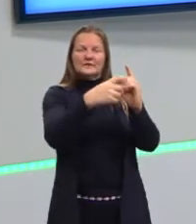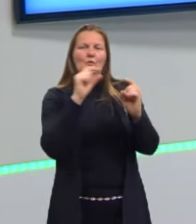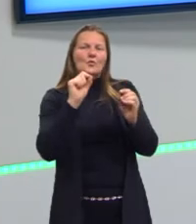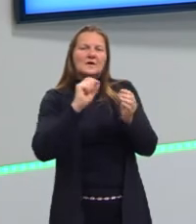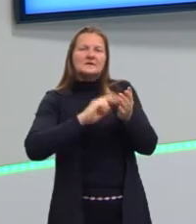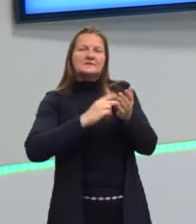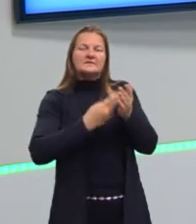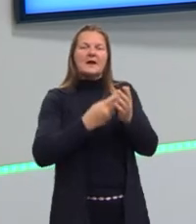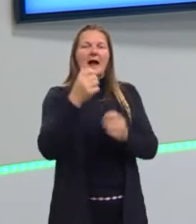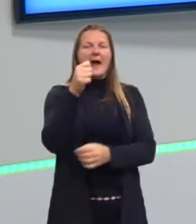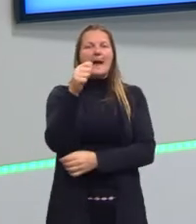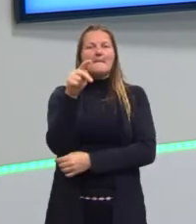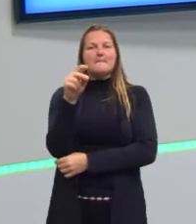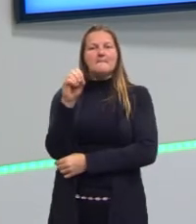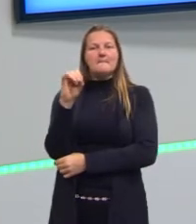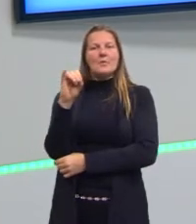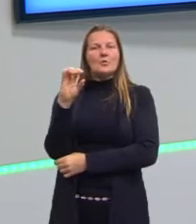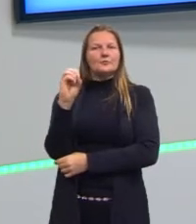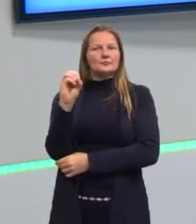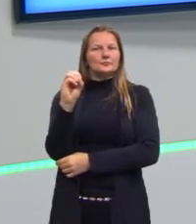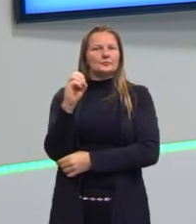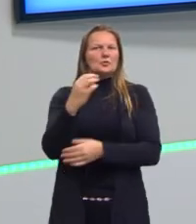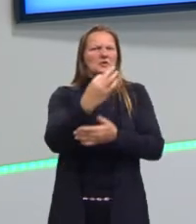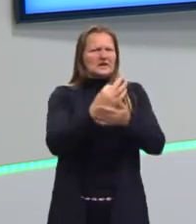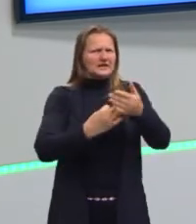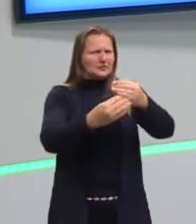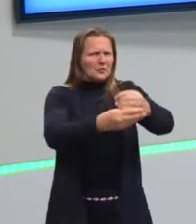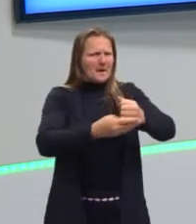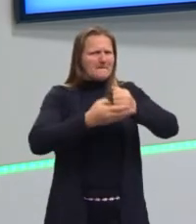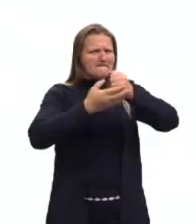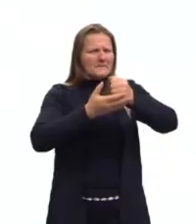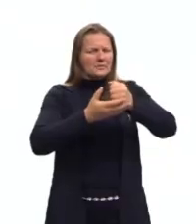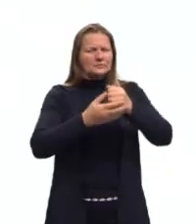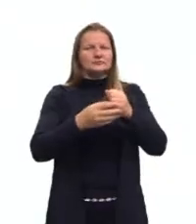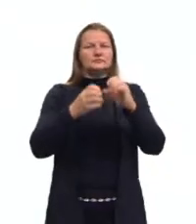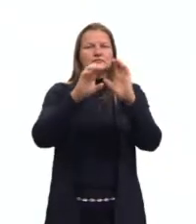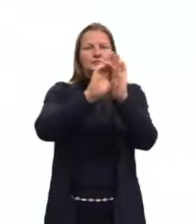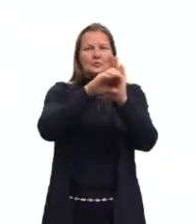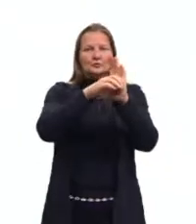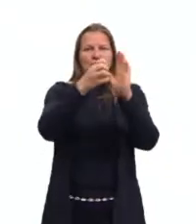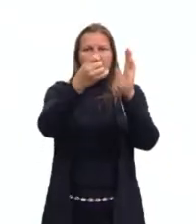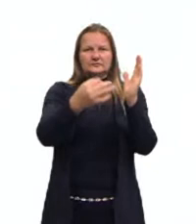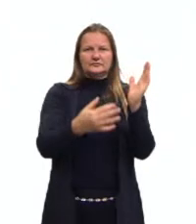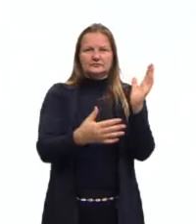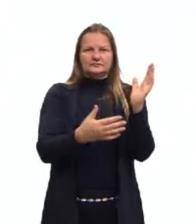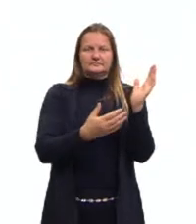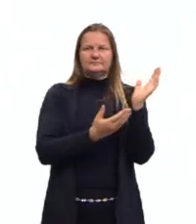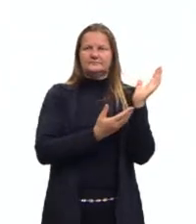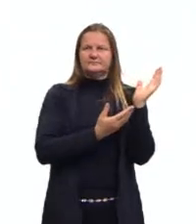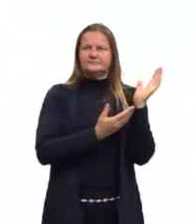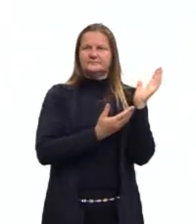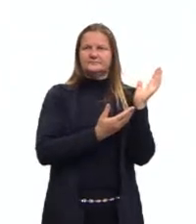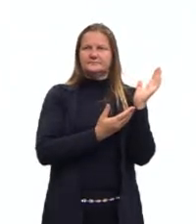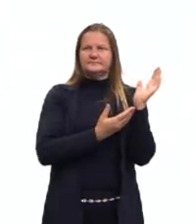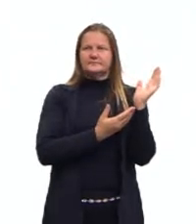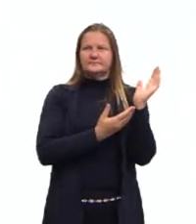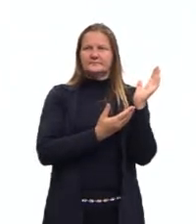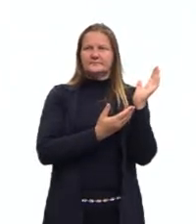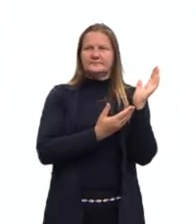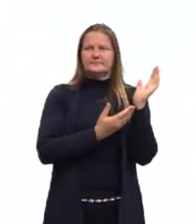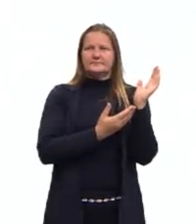apoio que que é apoio eu coloquei aqui Uma Breve definição que está disponível